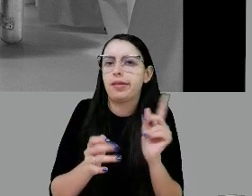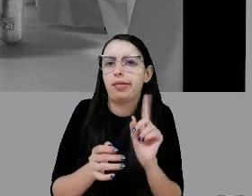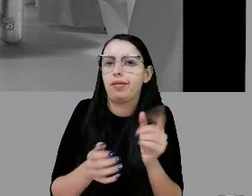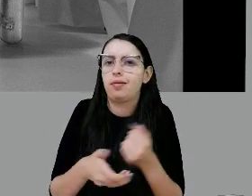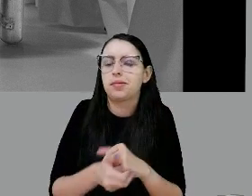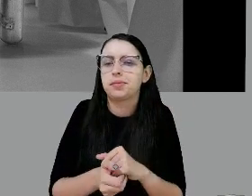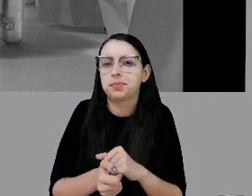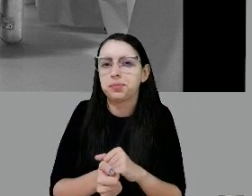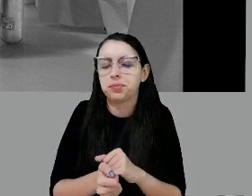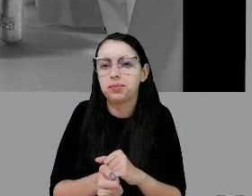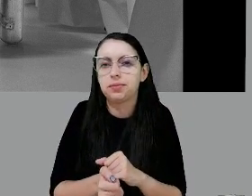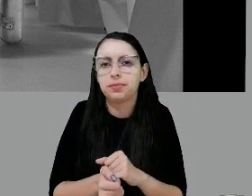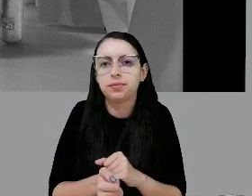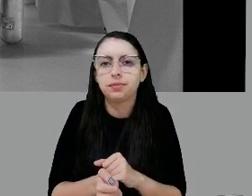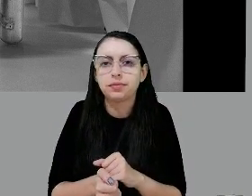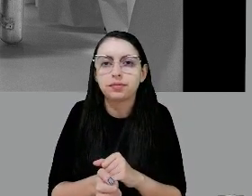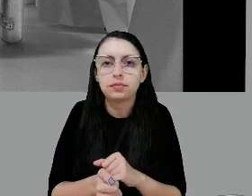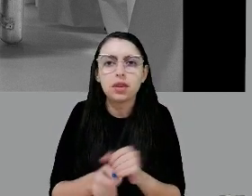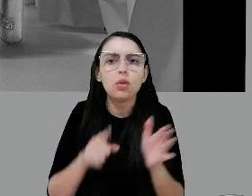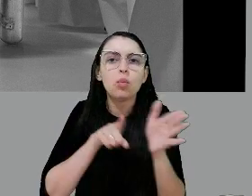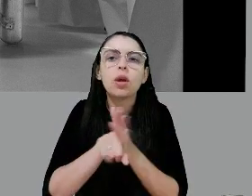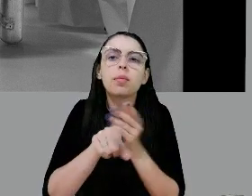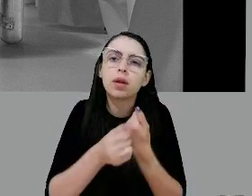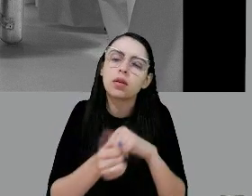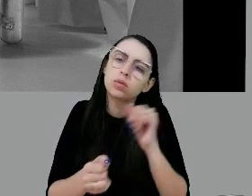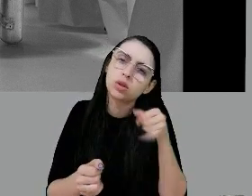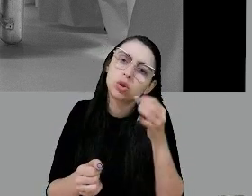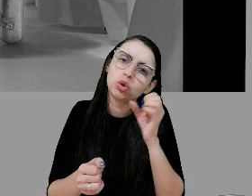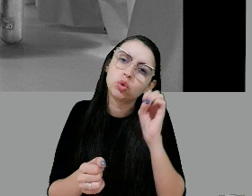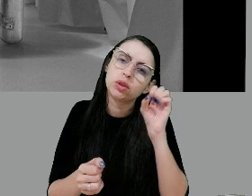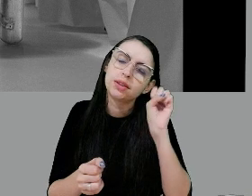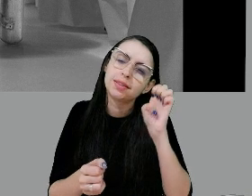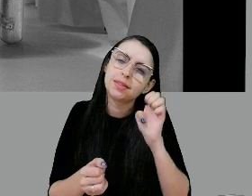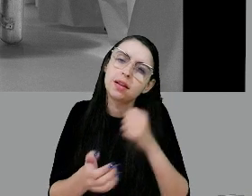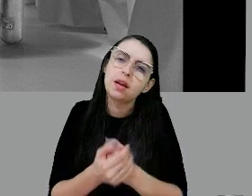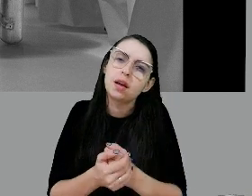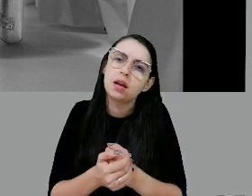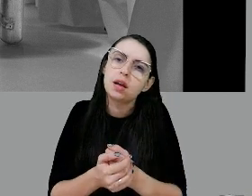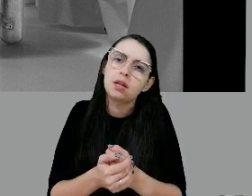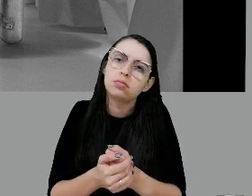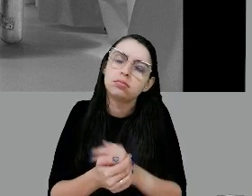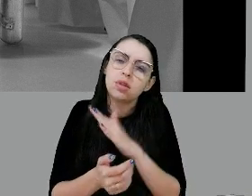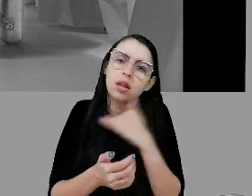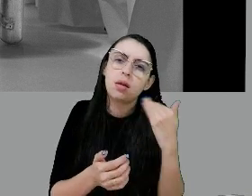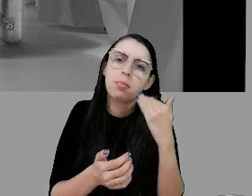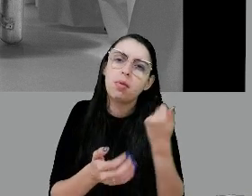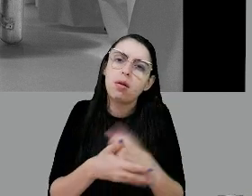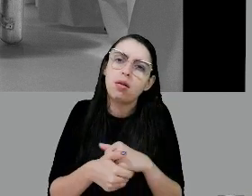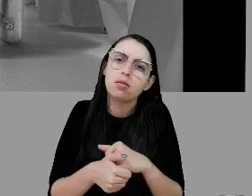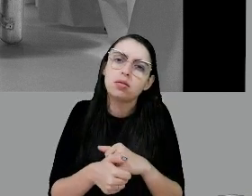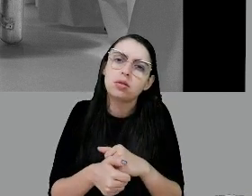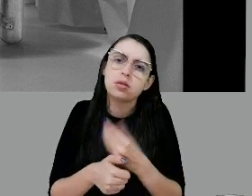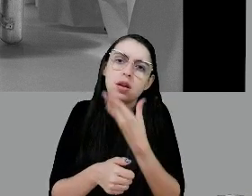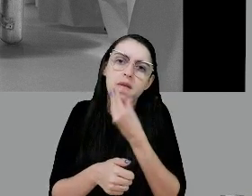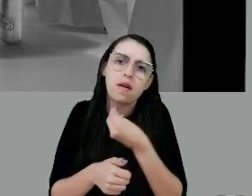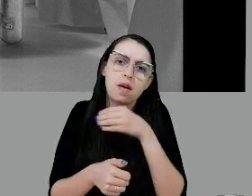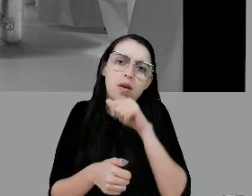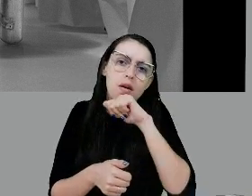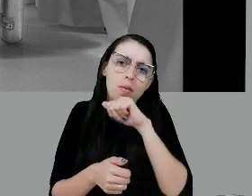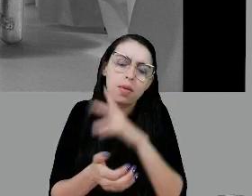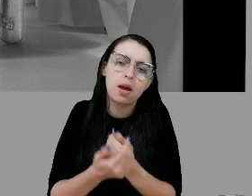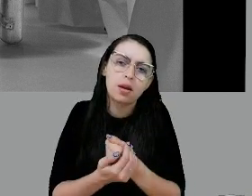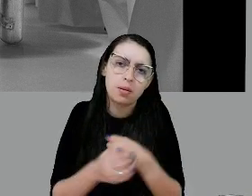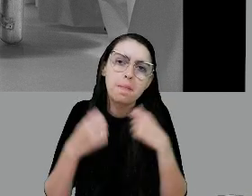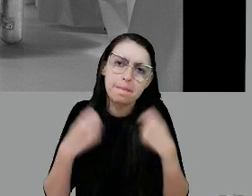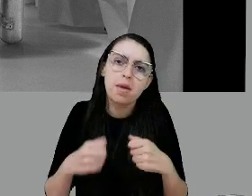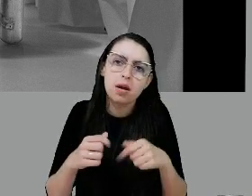ótimo. Não, eu quero te fazer uma pergunta, José, só sobre a segunda fotografia do funeral, por favor.